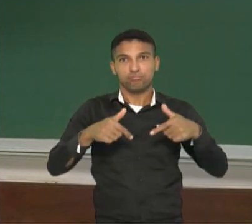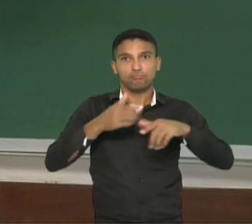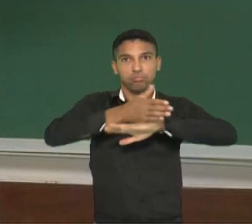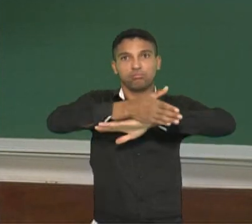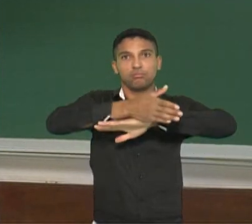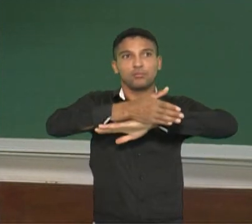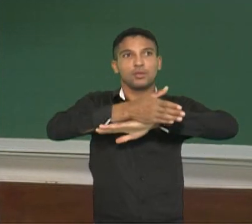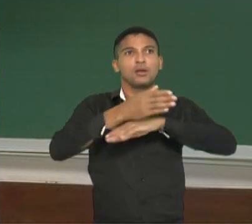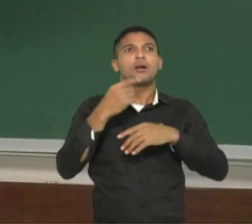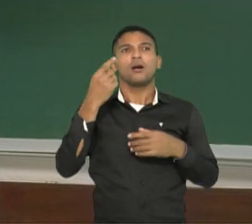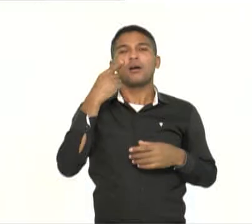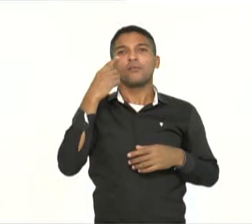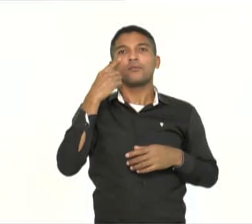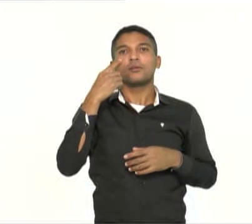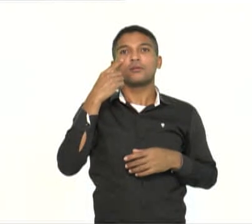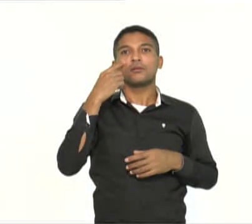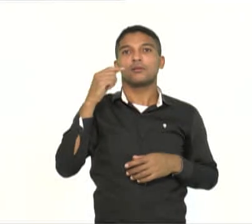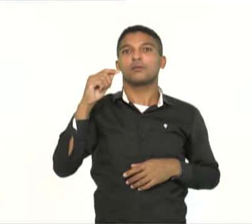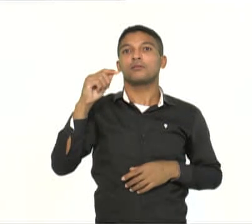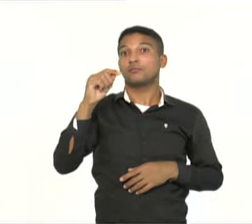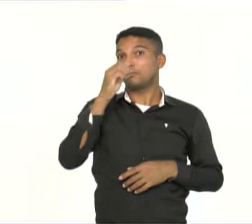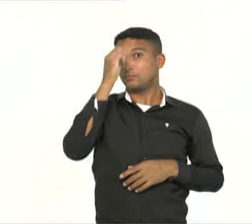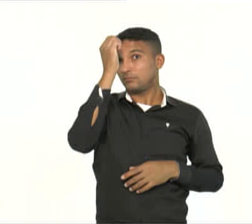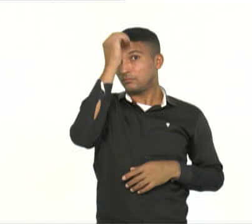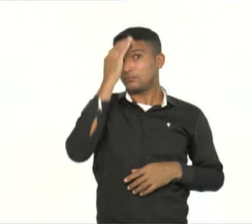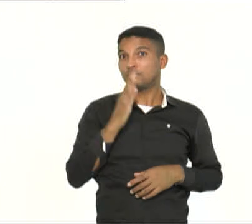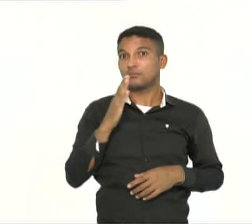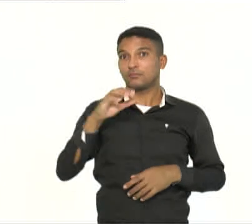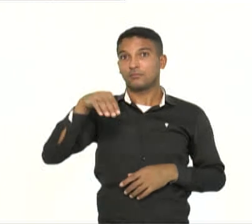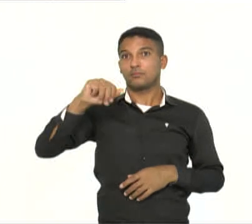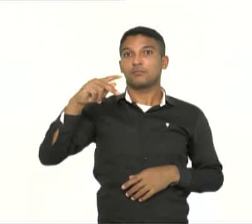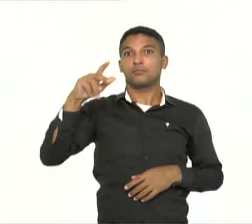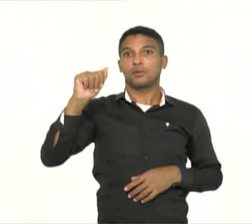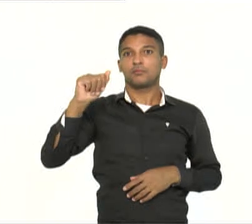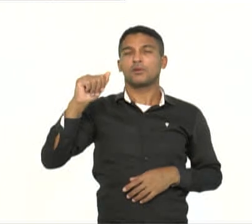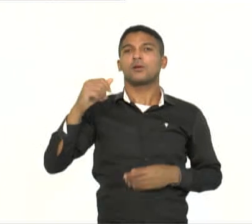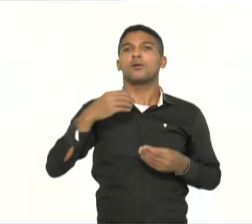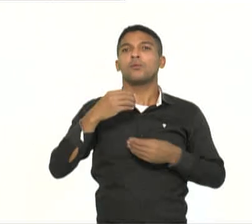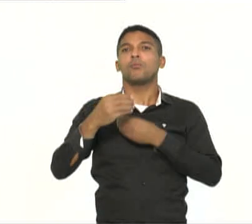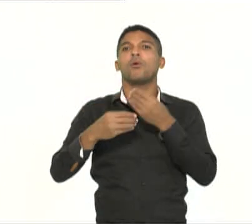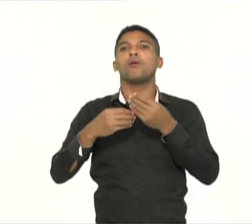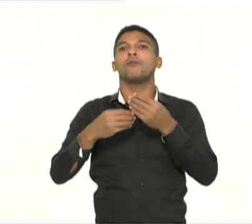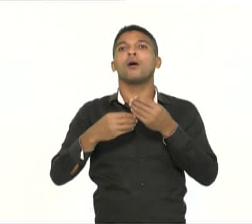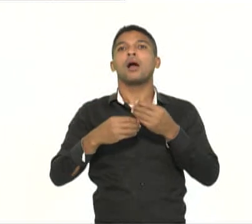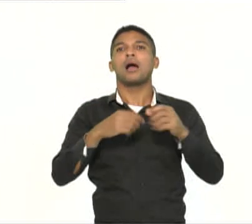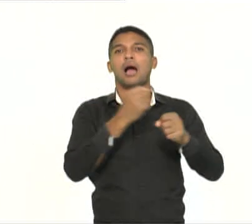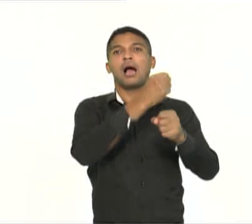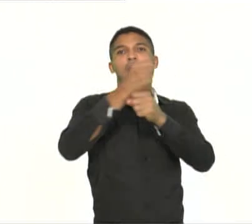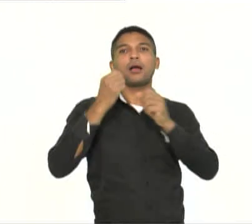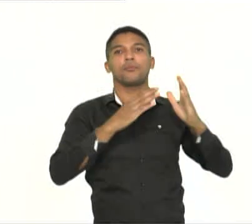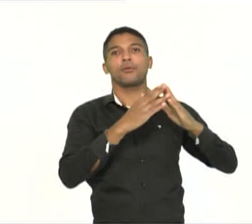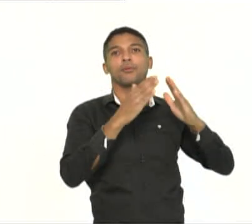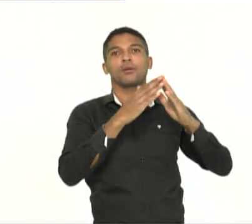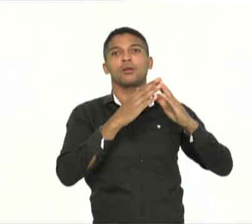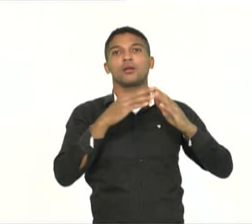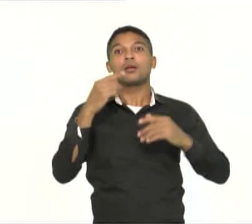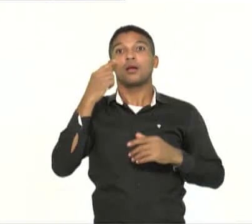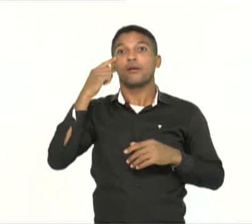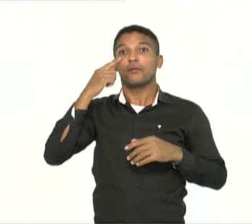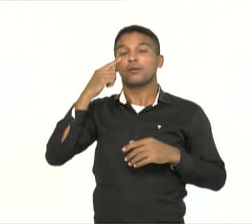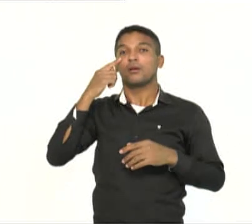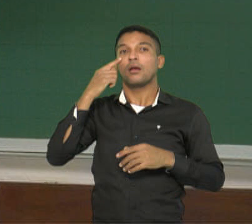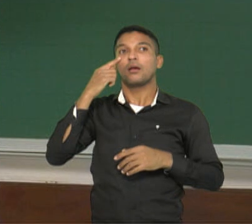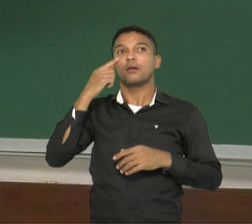Brasil, que você está vendo do lado direito da sua tela, o processo de ocupação territorial brasileiro se deu do litoral para o